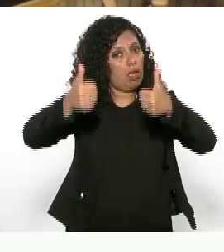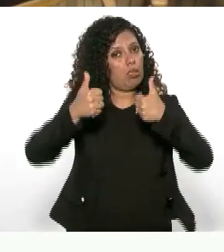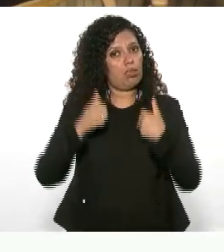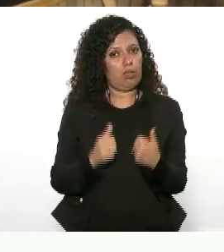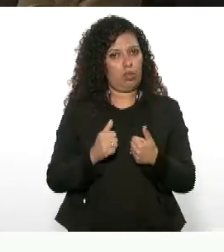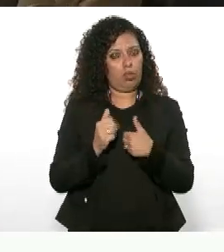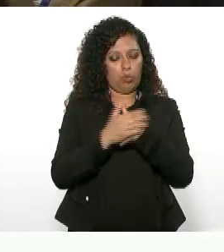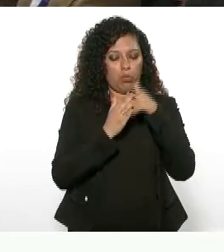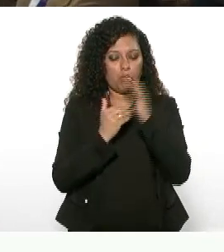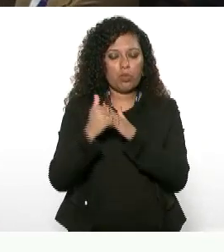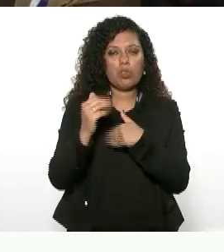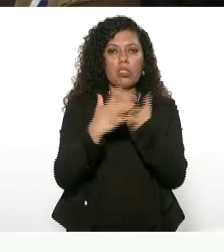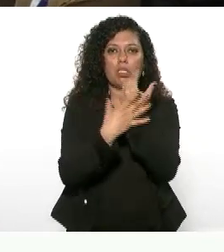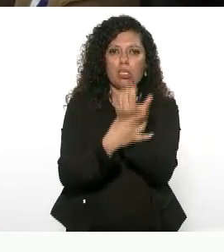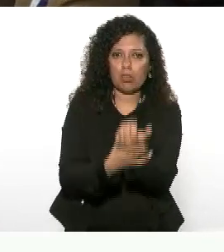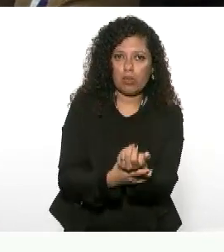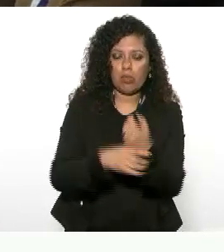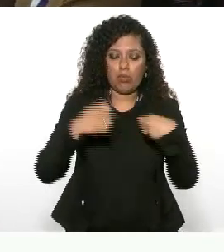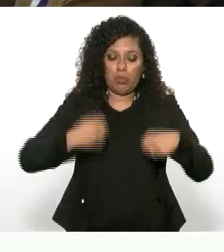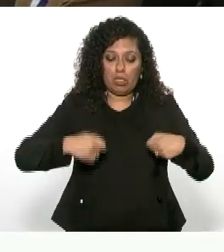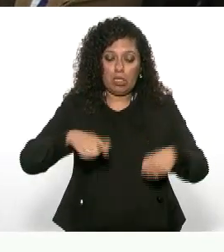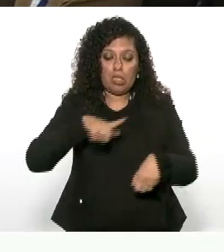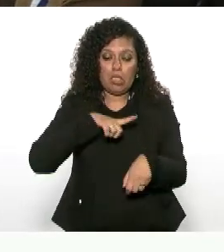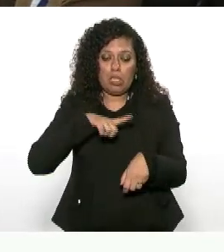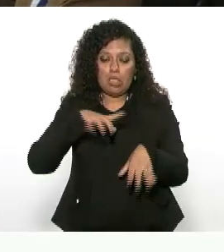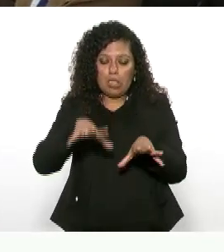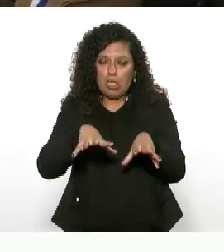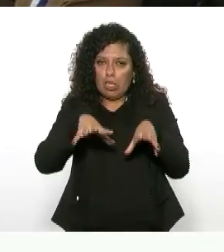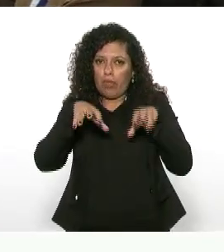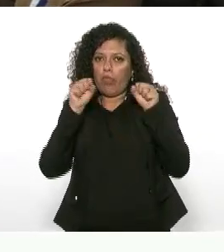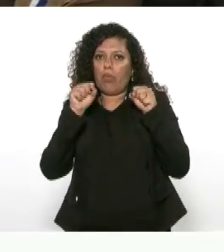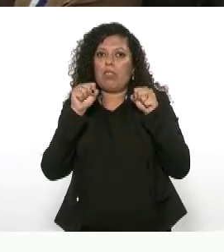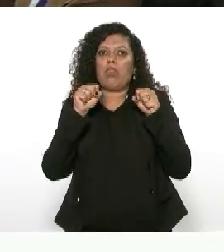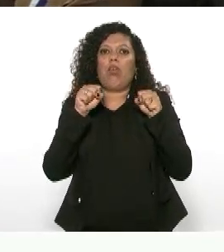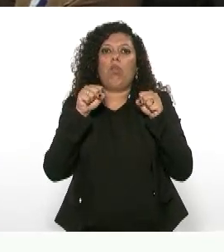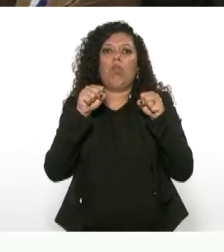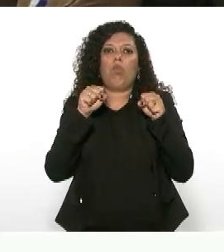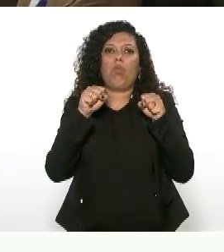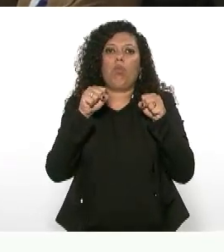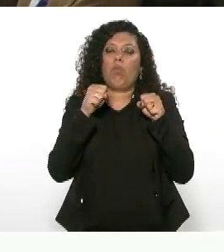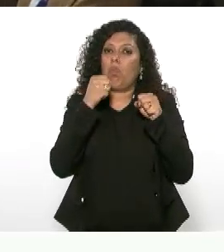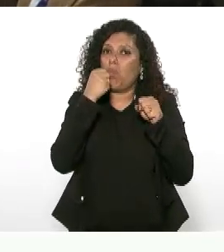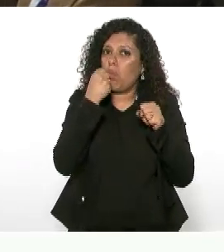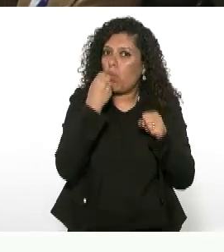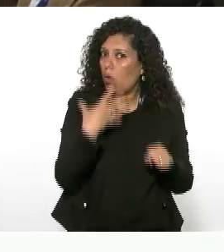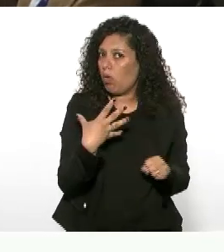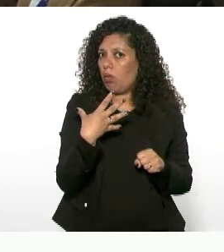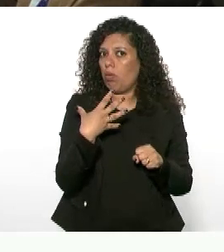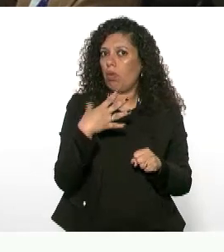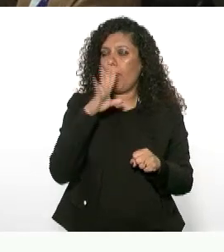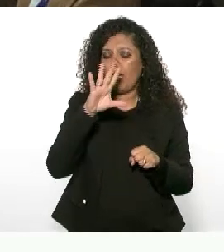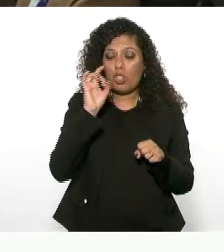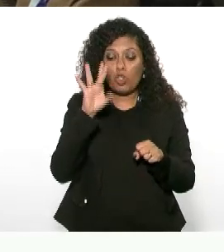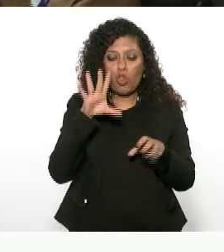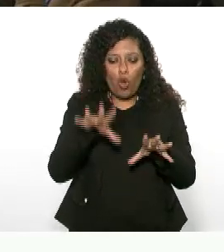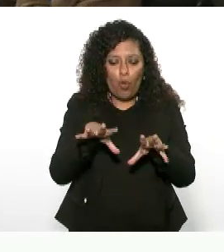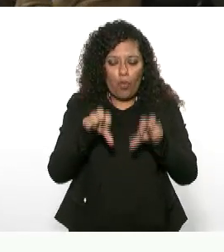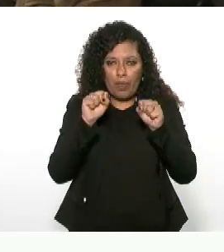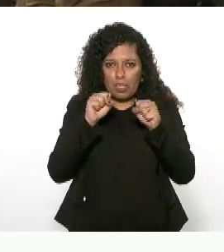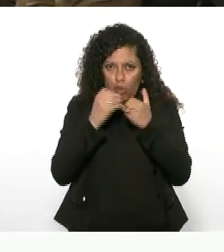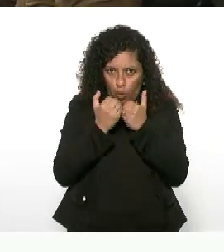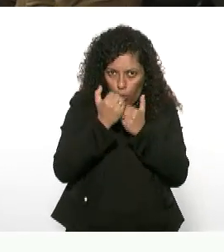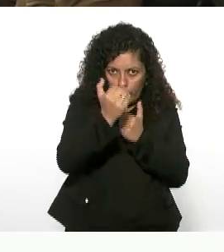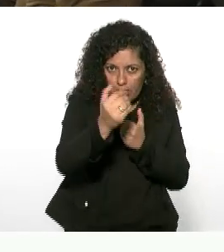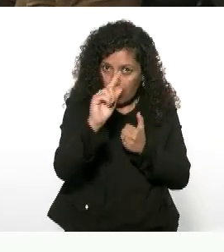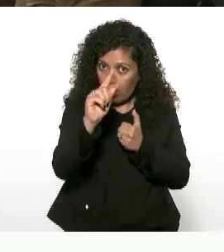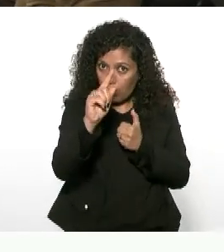O profissional de segurança pública ele tem que ter uma formação muito boa, e não só a formação inicial, mas